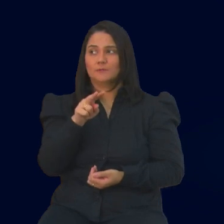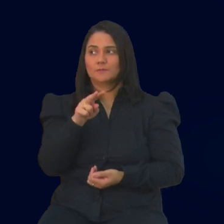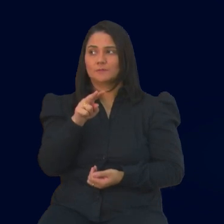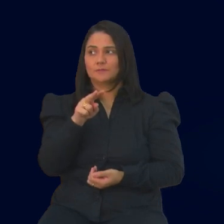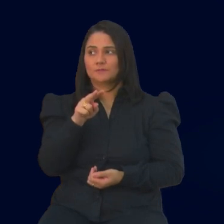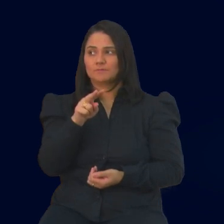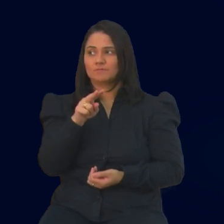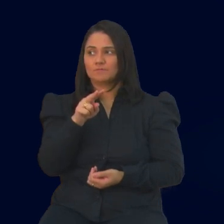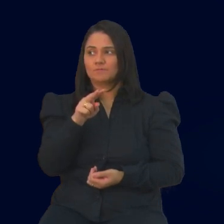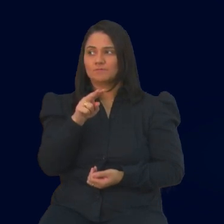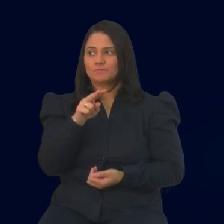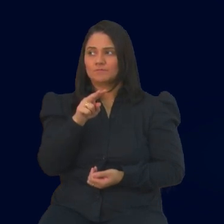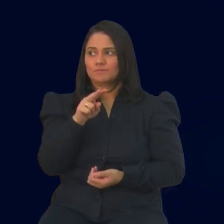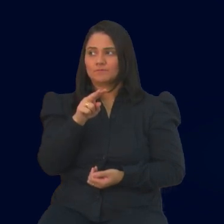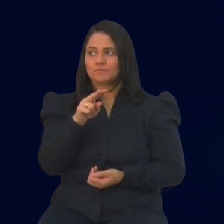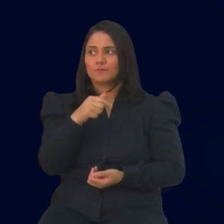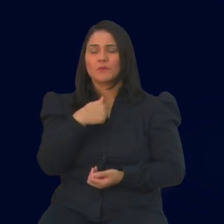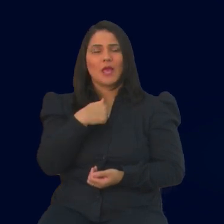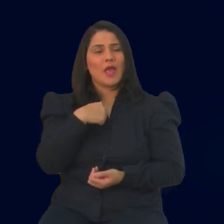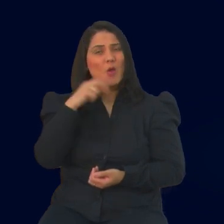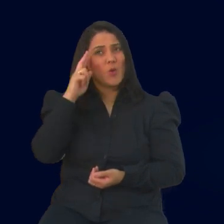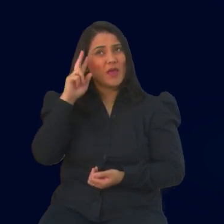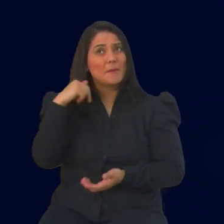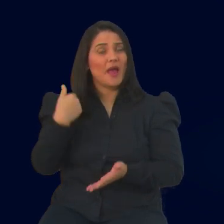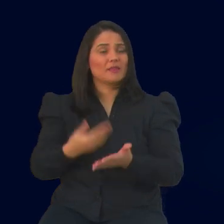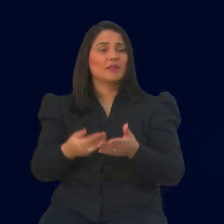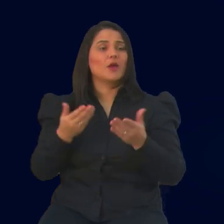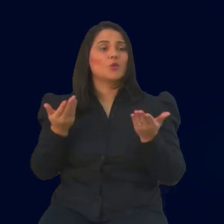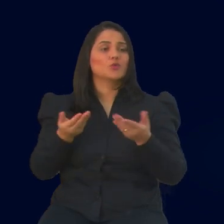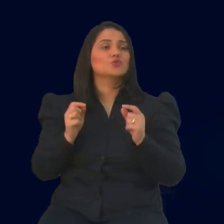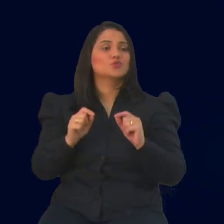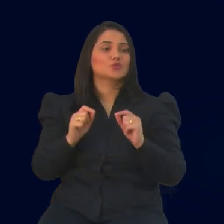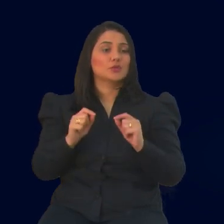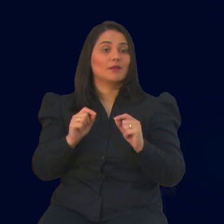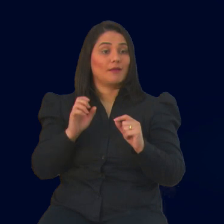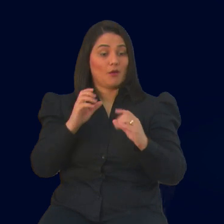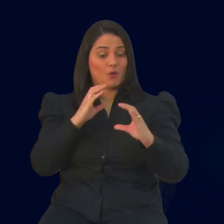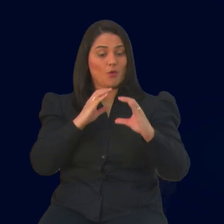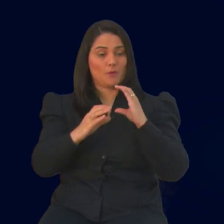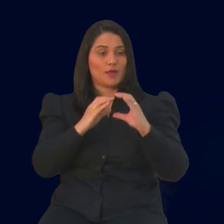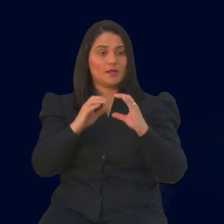algo que eu lembro até hoje sobre essa comunicação.